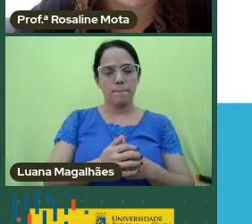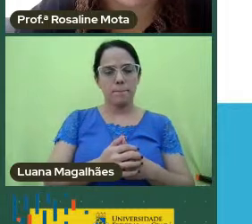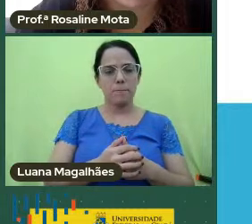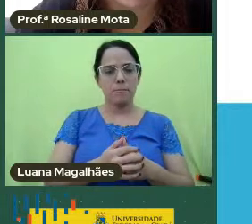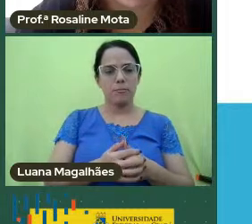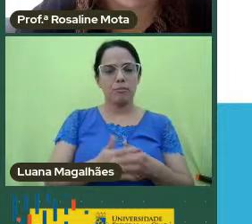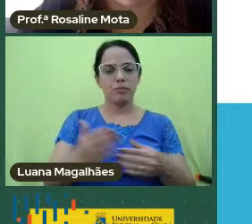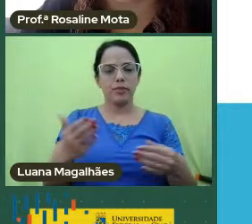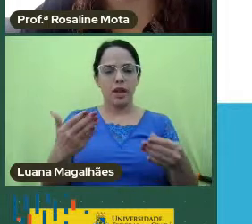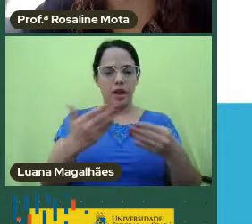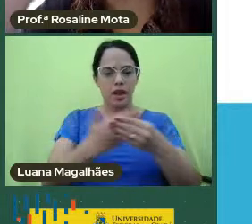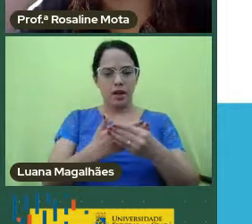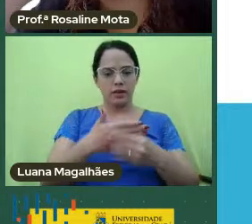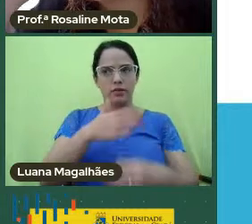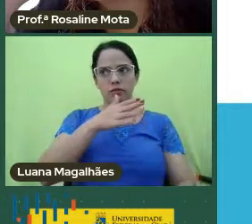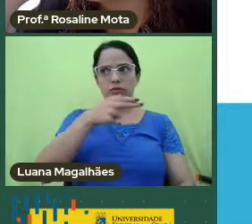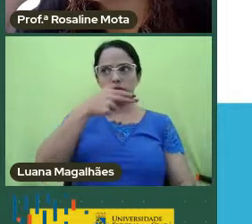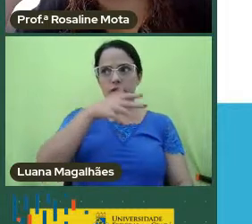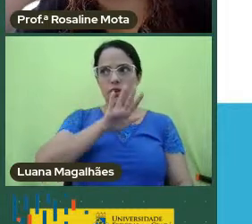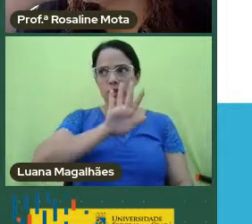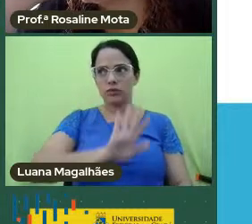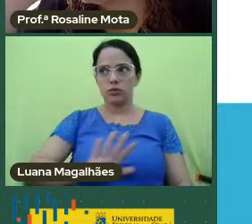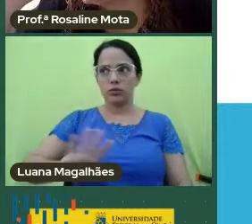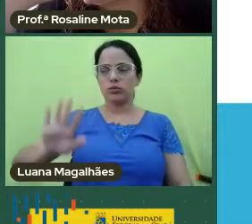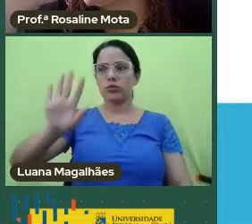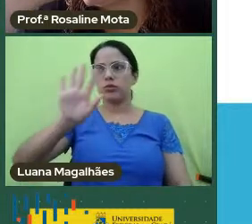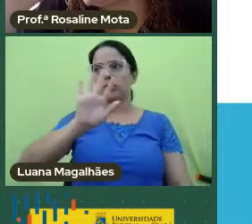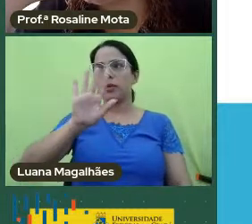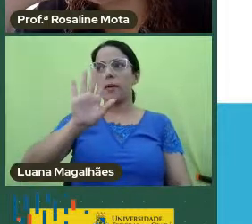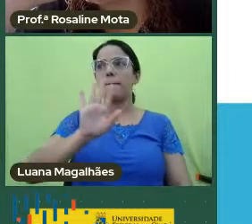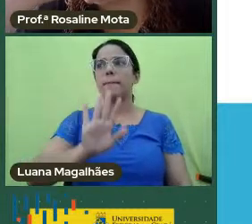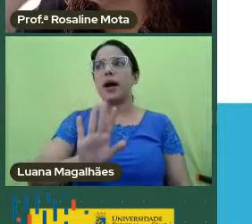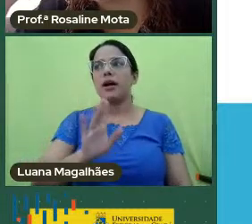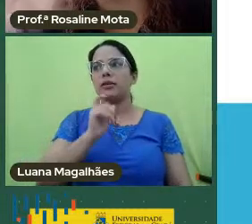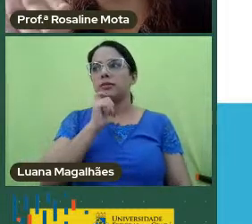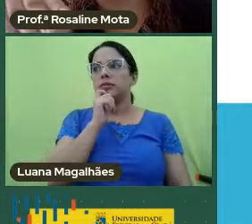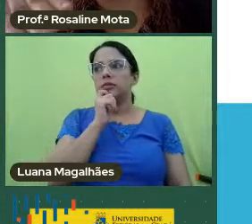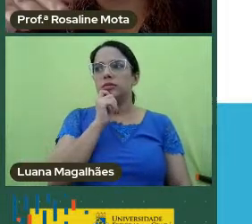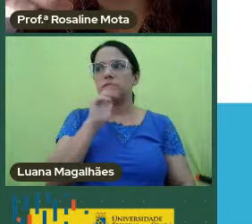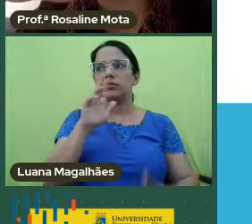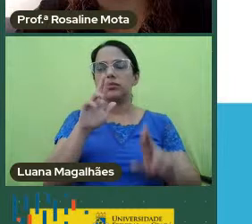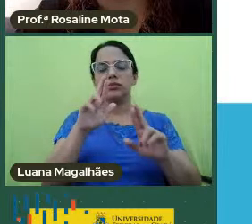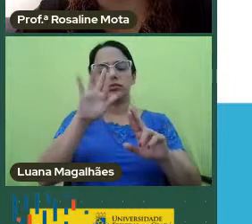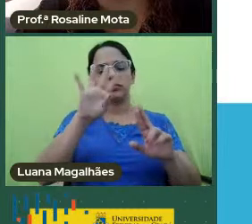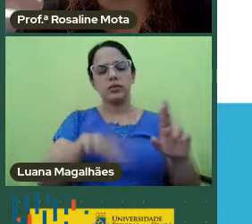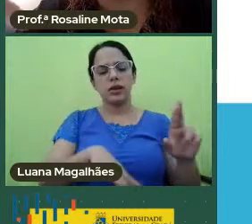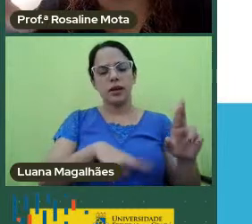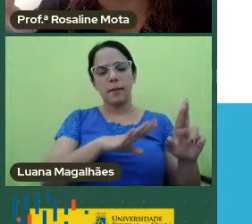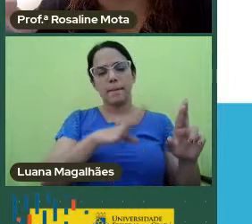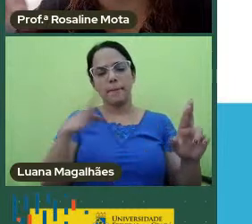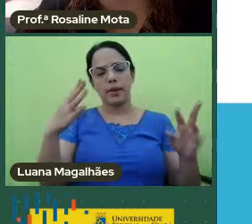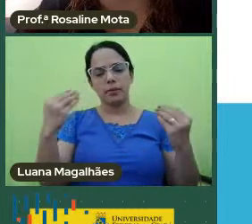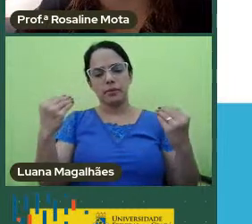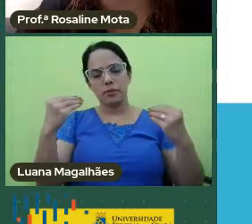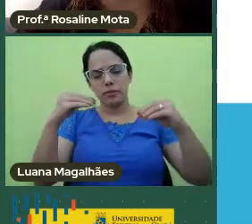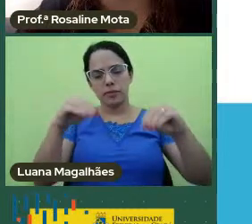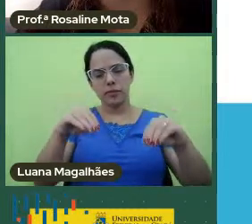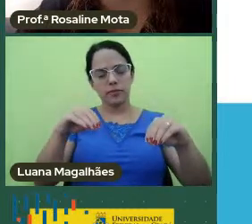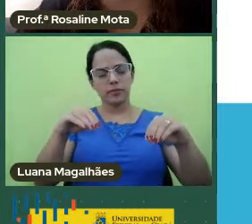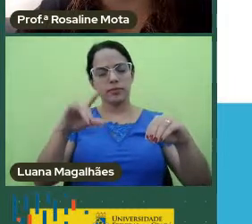ao Arquivo Nacional. Só que, minha gente, uma tabela de temporalidade documental, um plano